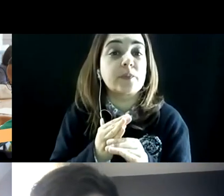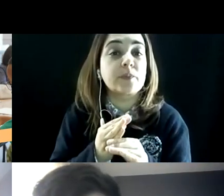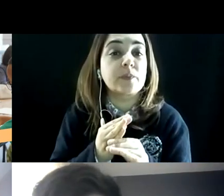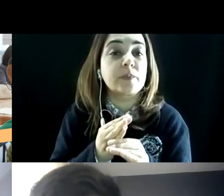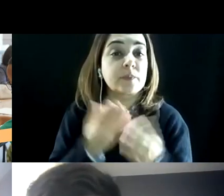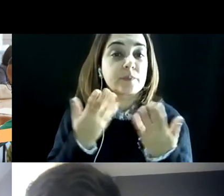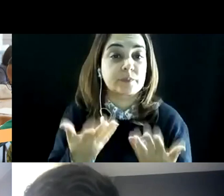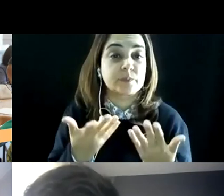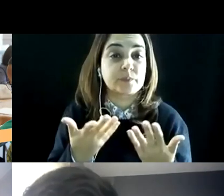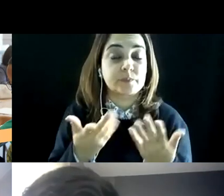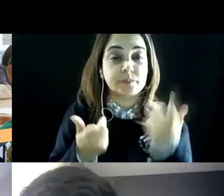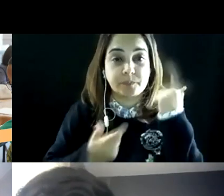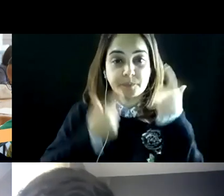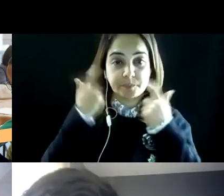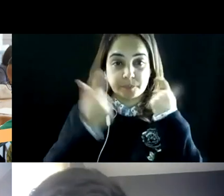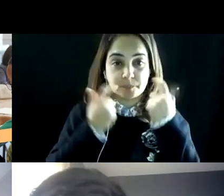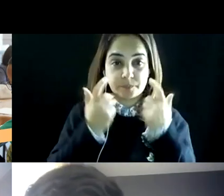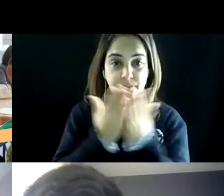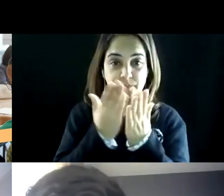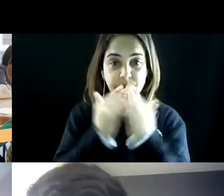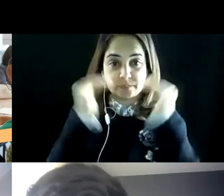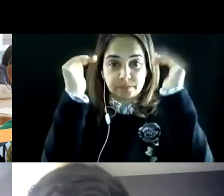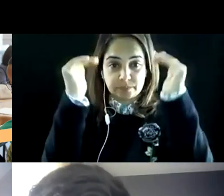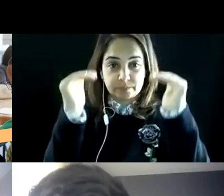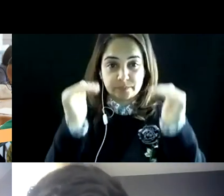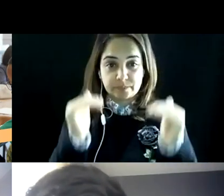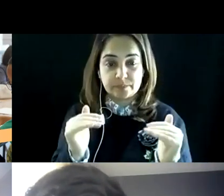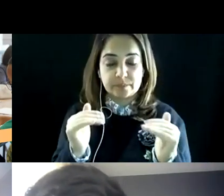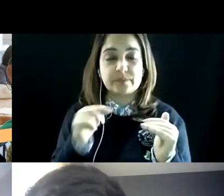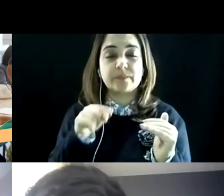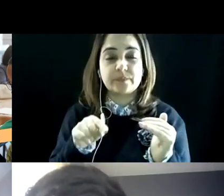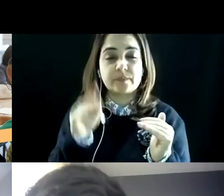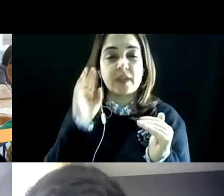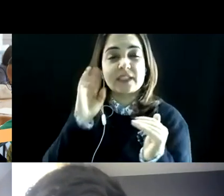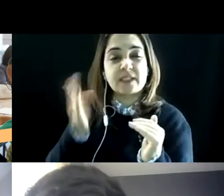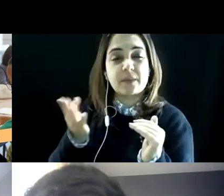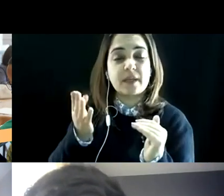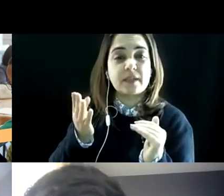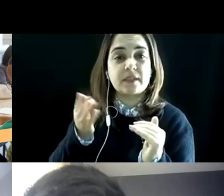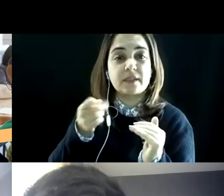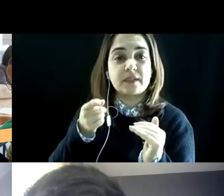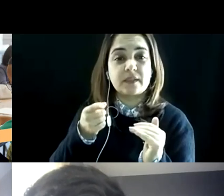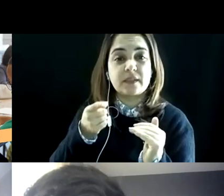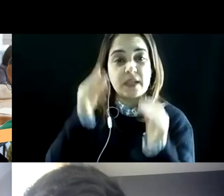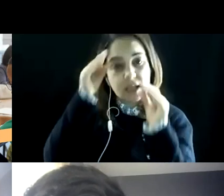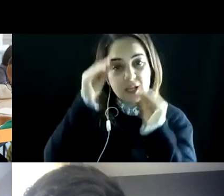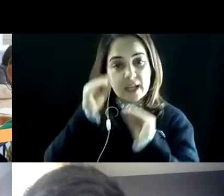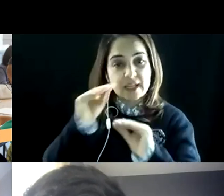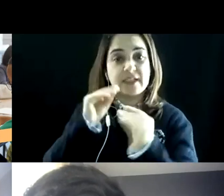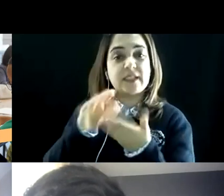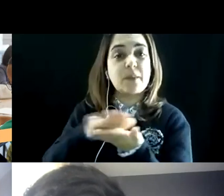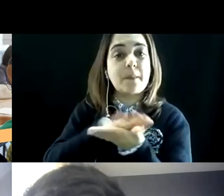descendo, digamos assim, nos níveis de escolaridade, a minha questão é também saber se, mesmo no ensino